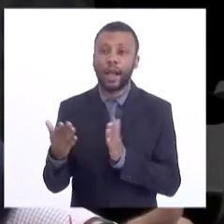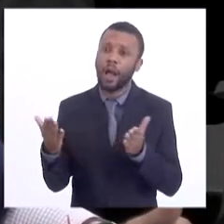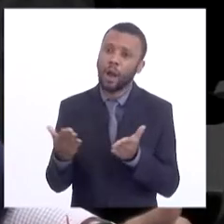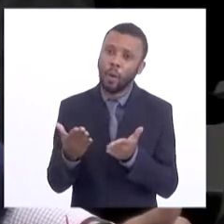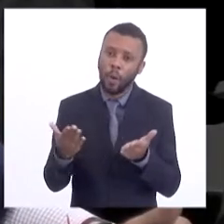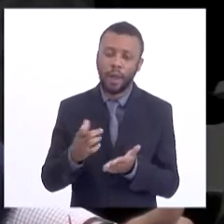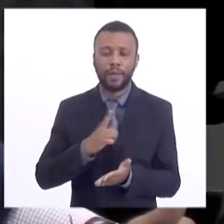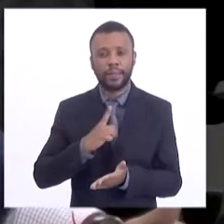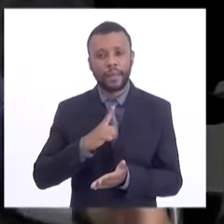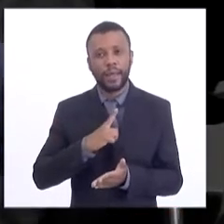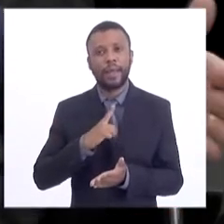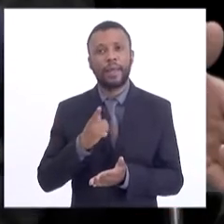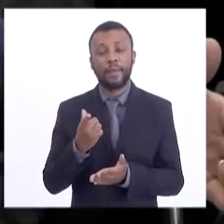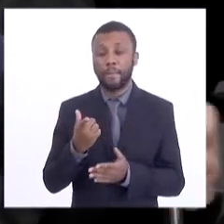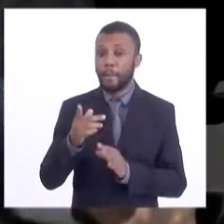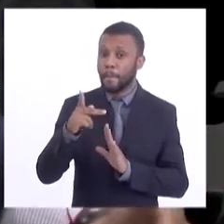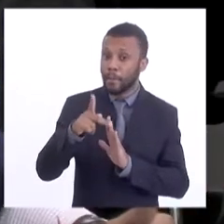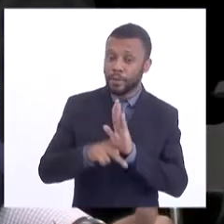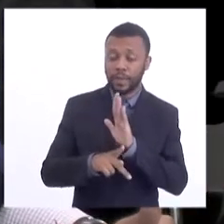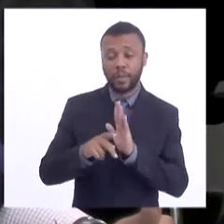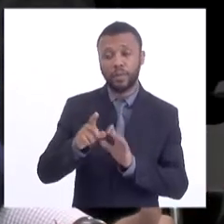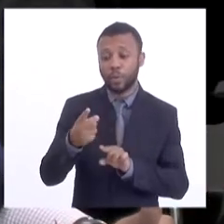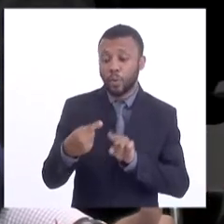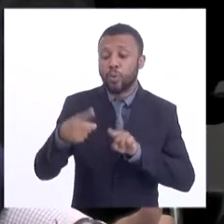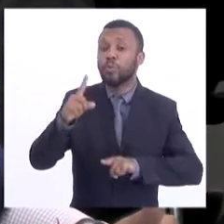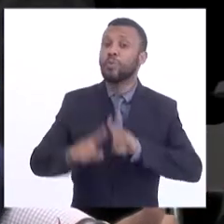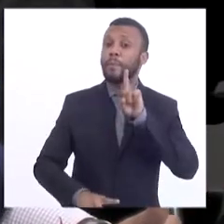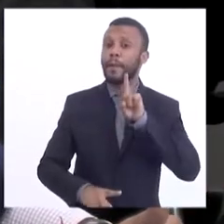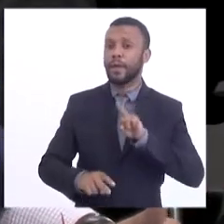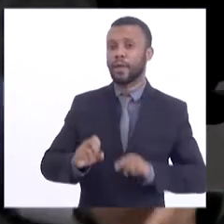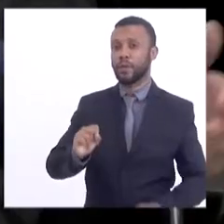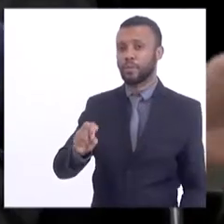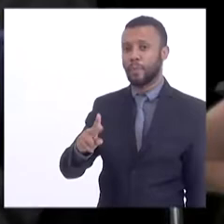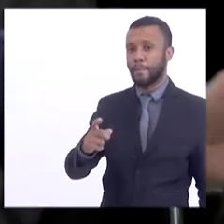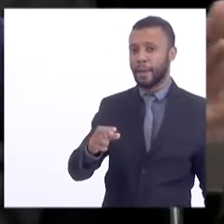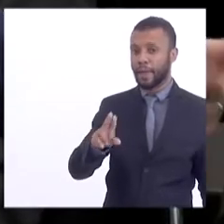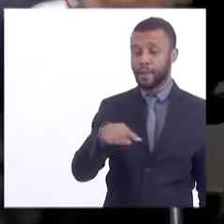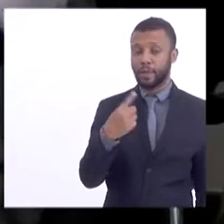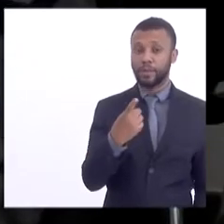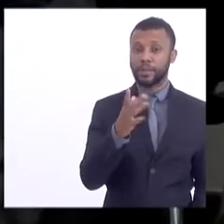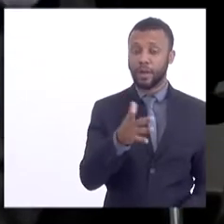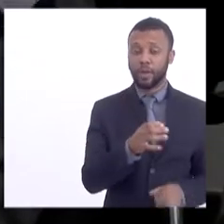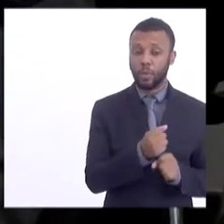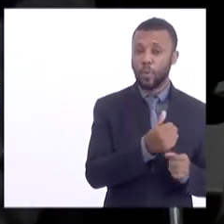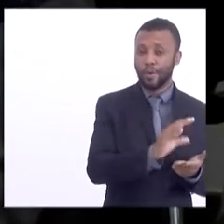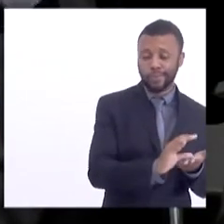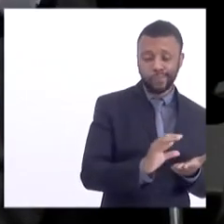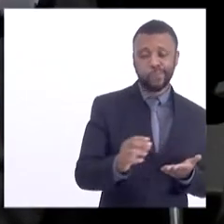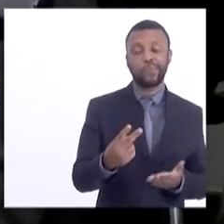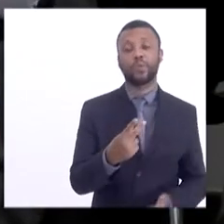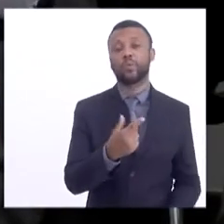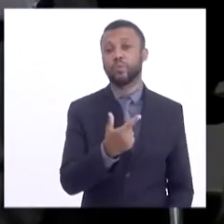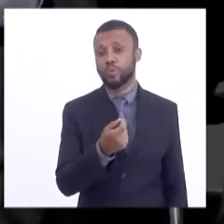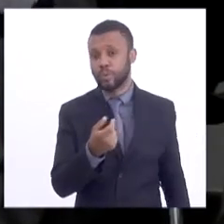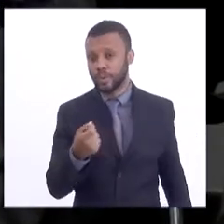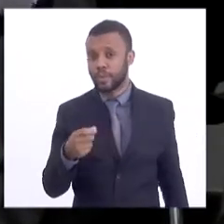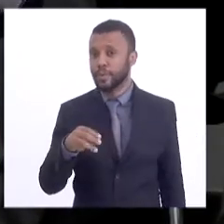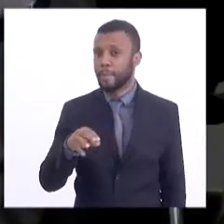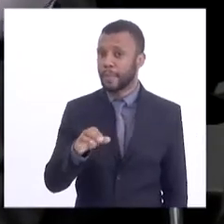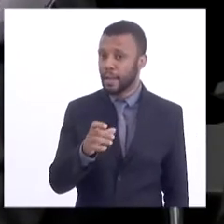vindo agora para o supera nós já colocamos 200 milhões nós já em fizemos um tem duas reuniões